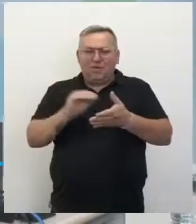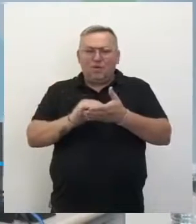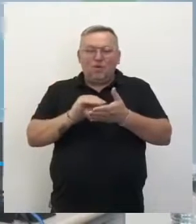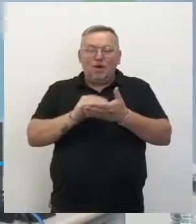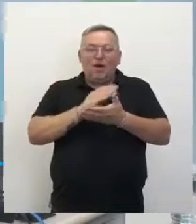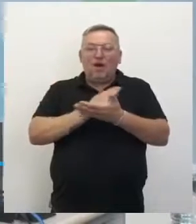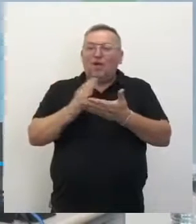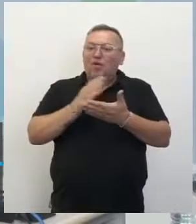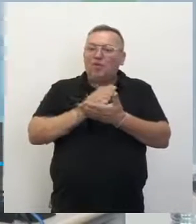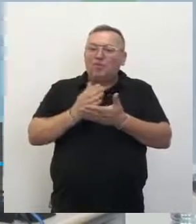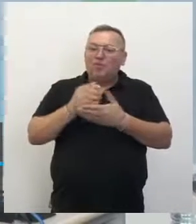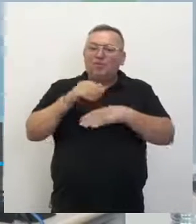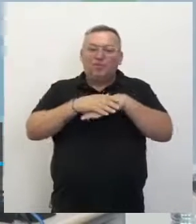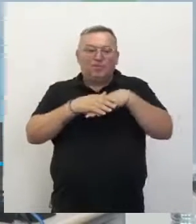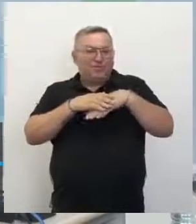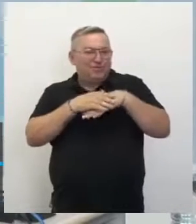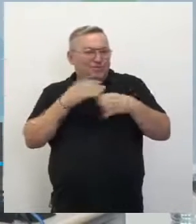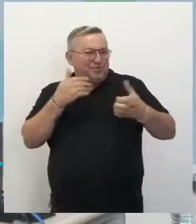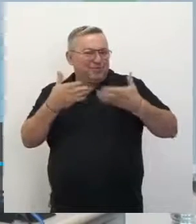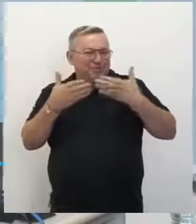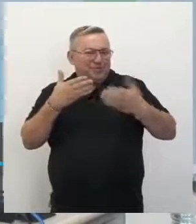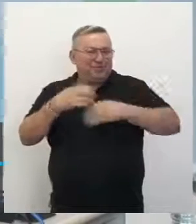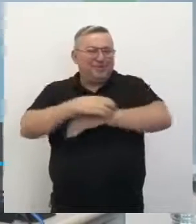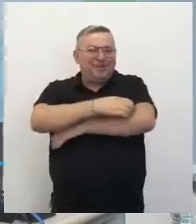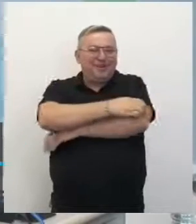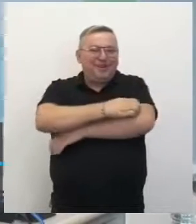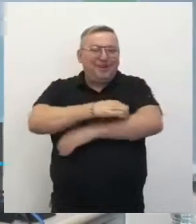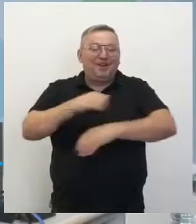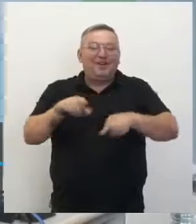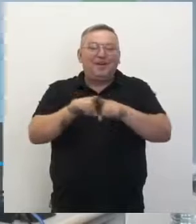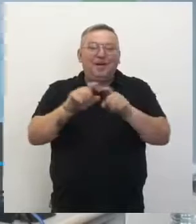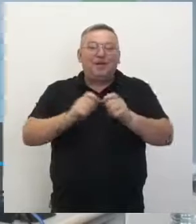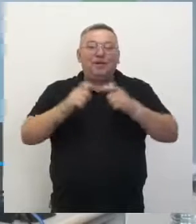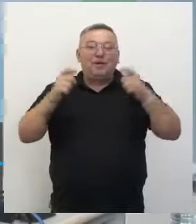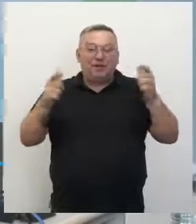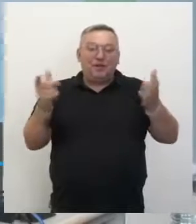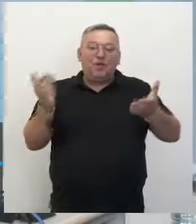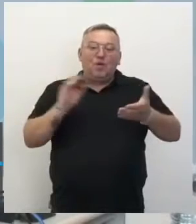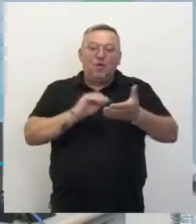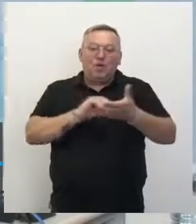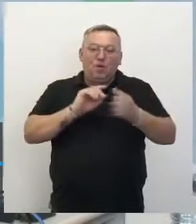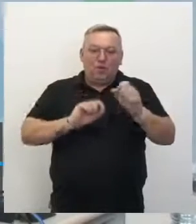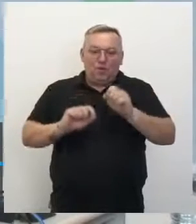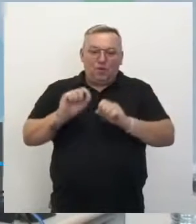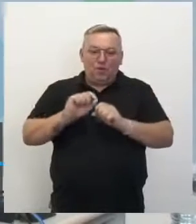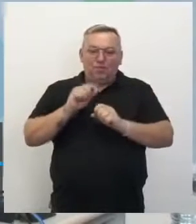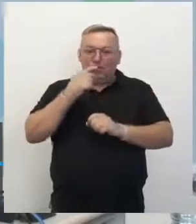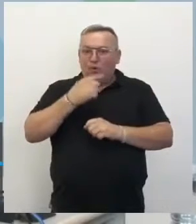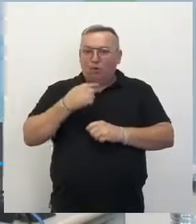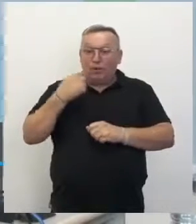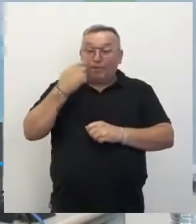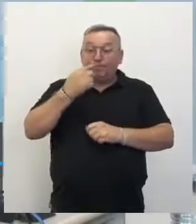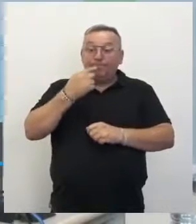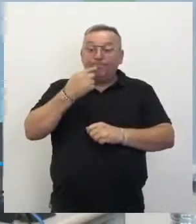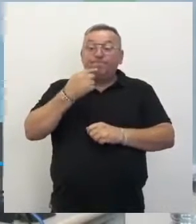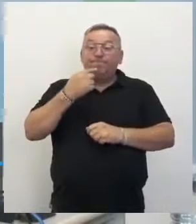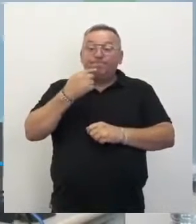uma grande discussão. Que bom. Reafirmo aí, com a grande maioria, colocando aqui boca. Olha. E